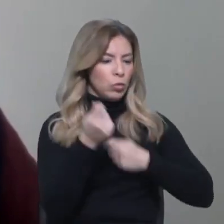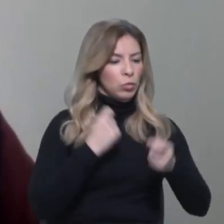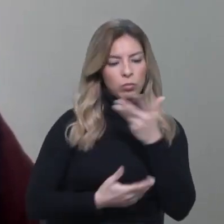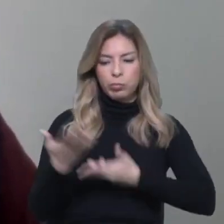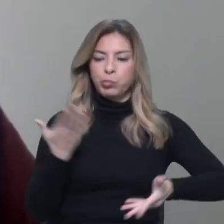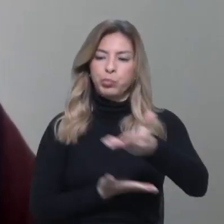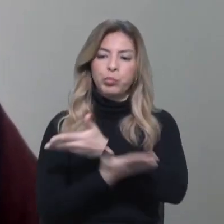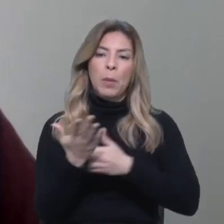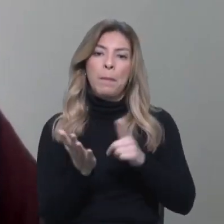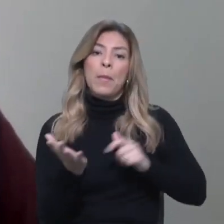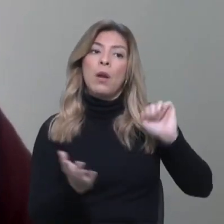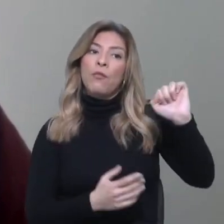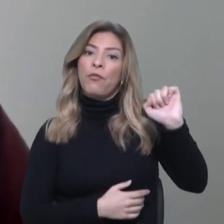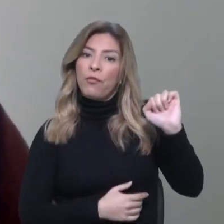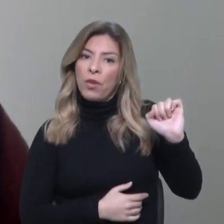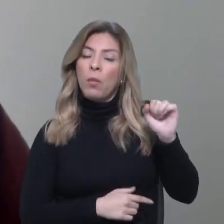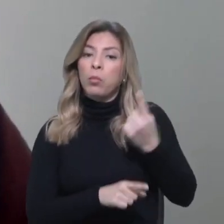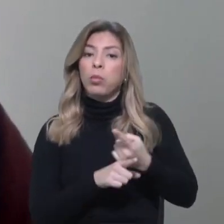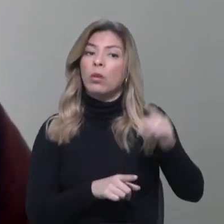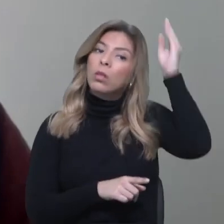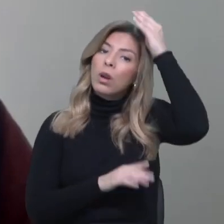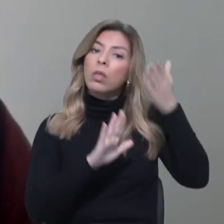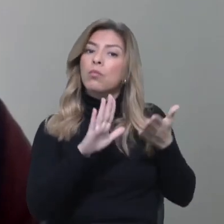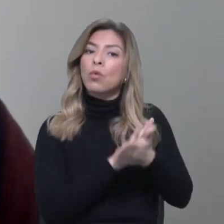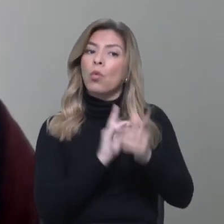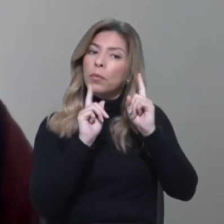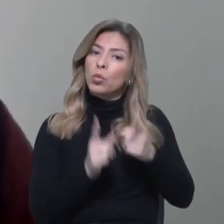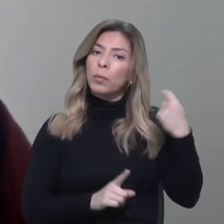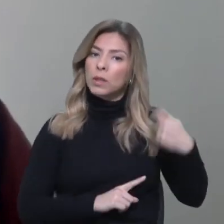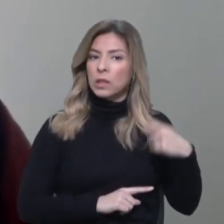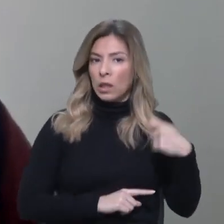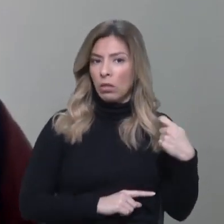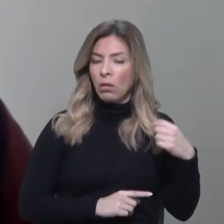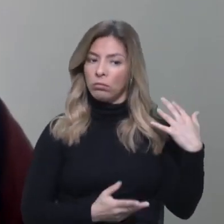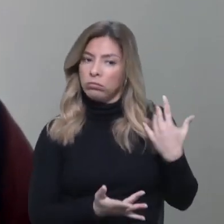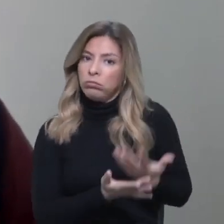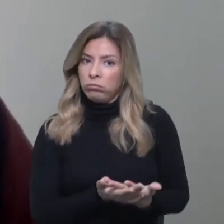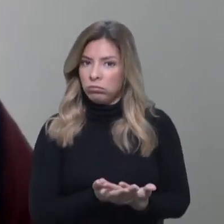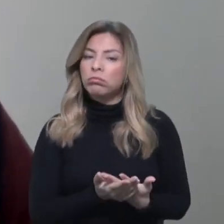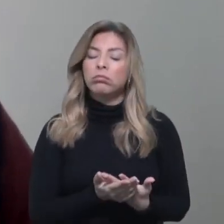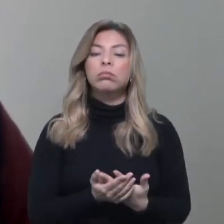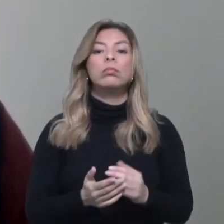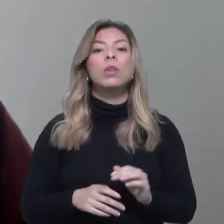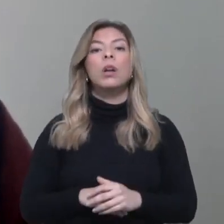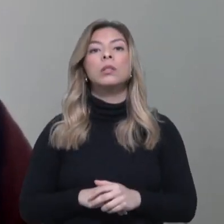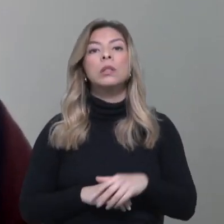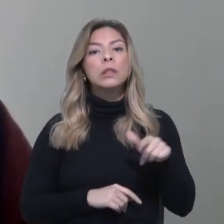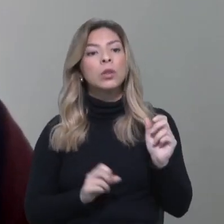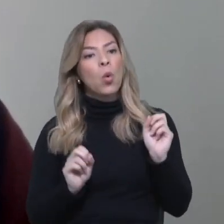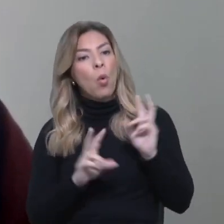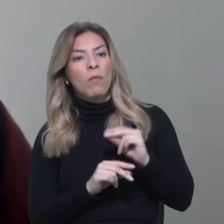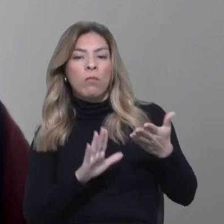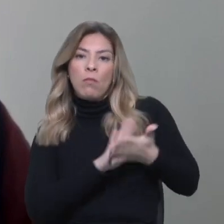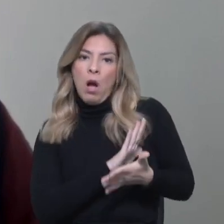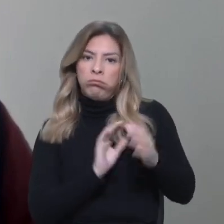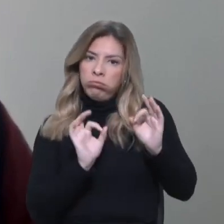externa norte-americana a partir de que Donald Trump tomou posse e entrou na Casa Branca de novo neste seu novo